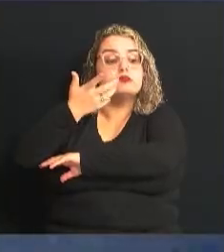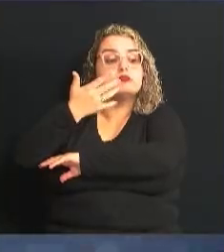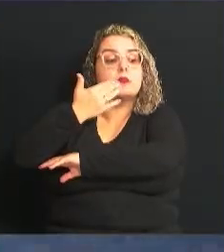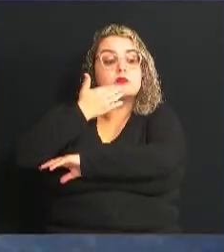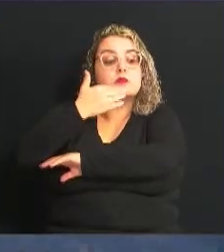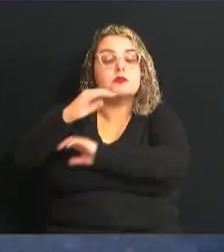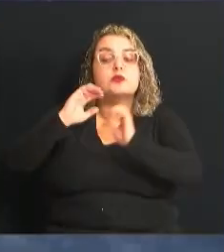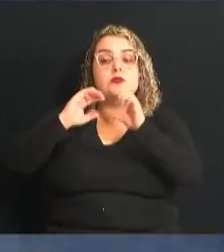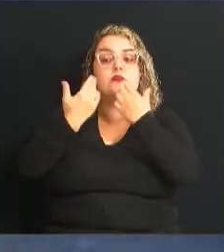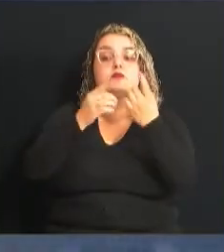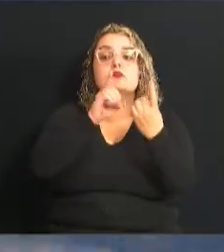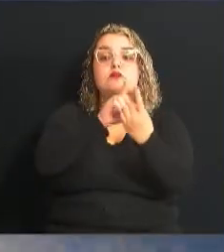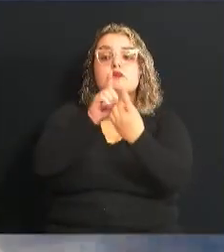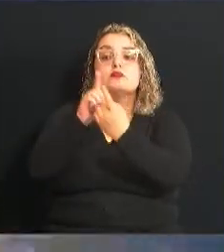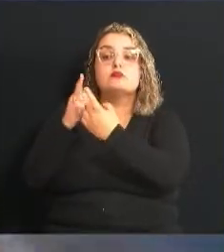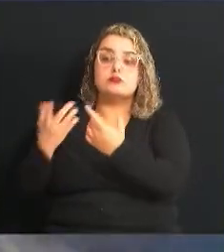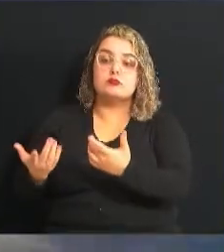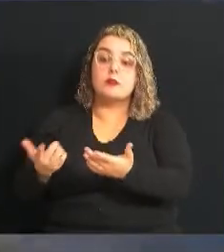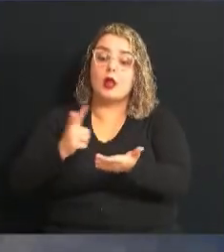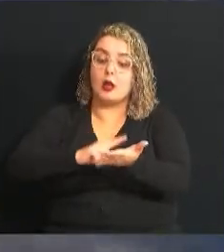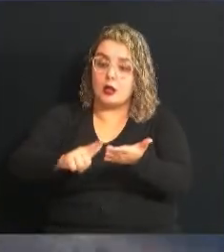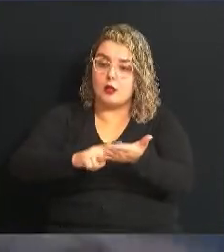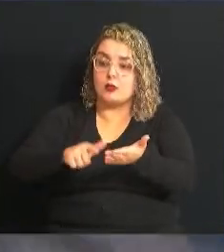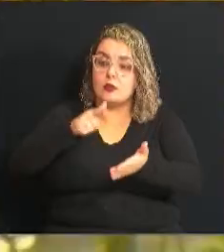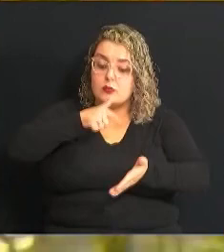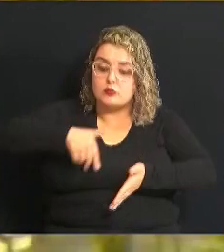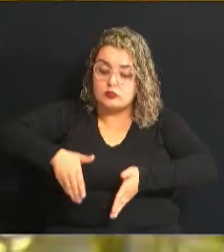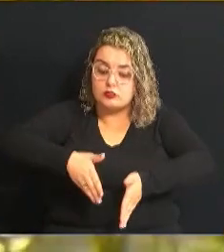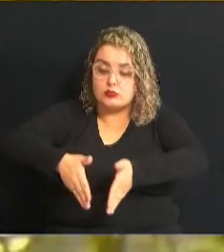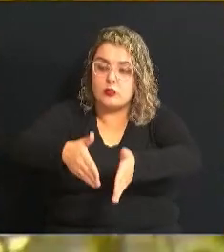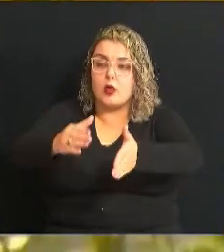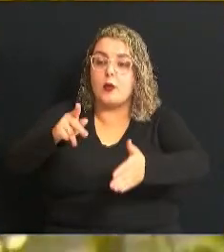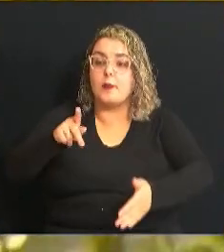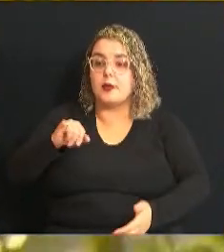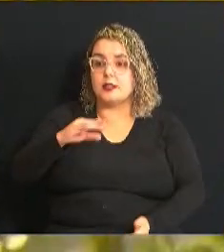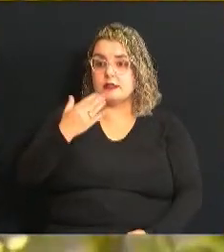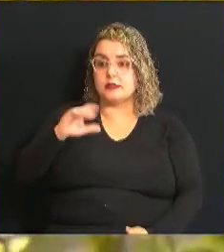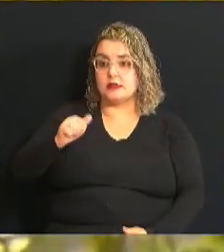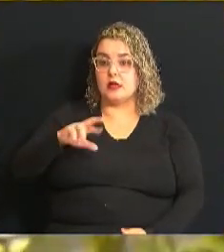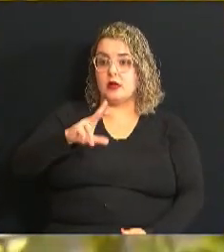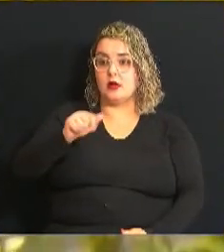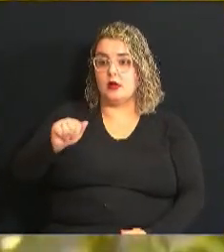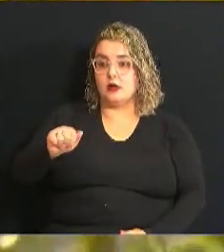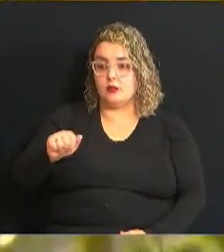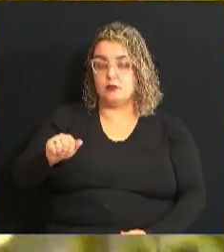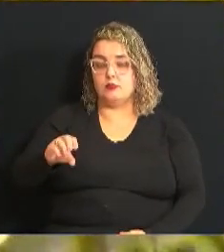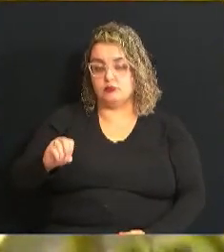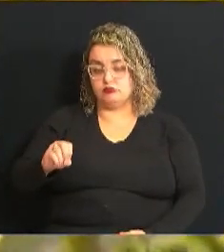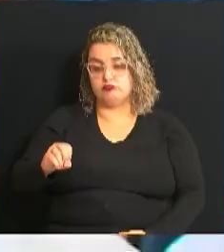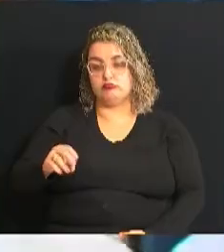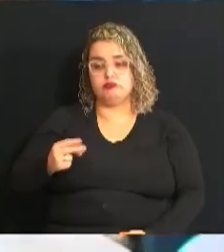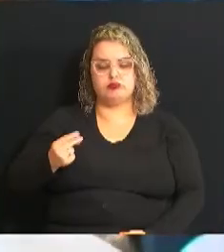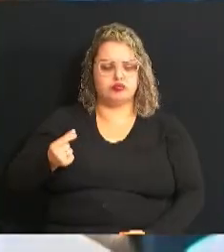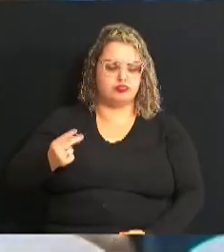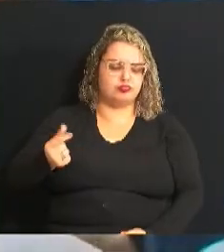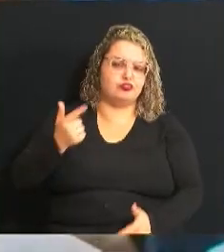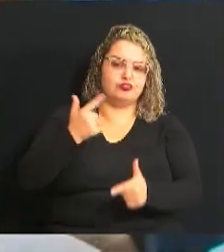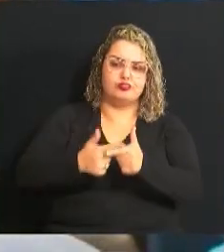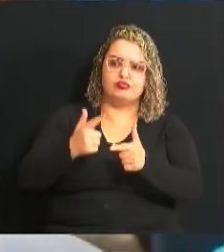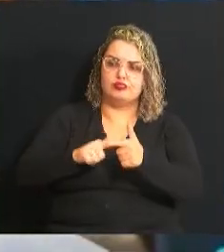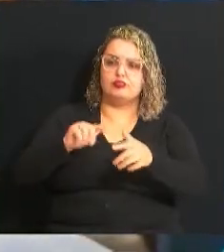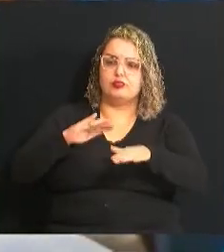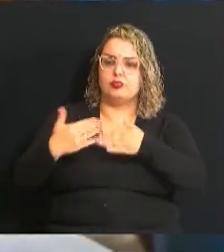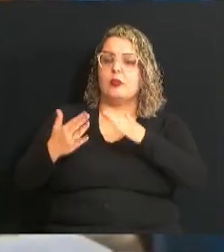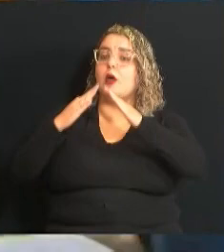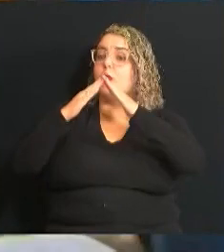a limpeza e a manutenção no córrego Pissarrão. Há anos, o local vem trazendo problemas para o bairro. Eu moro aqui